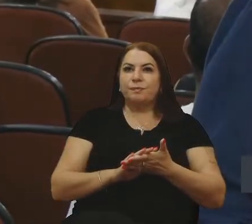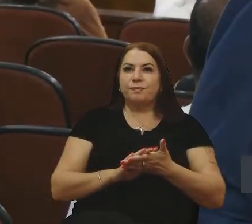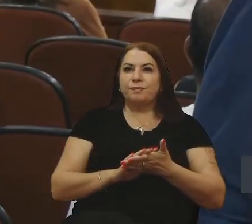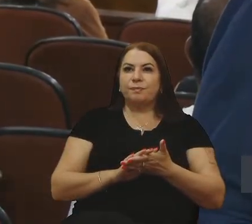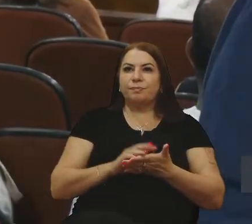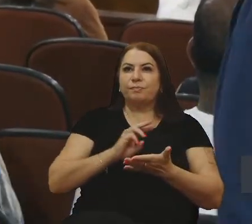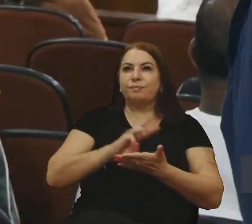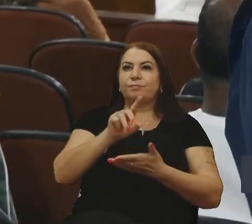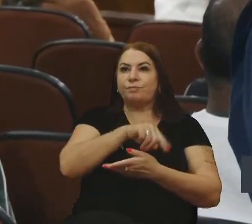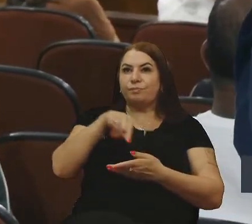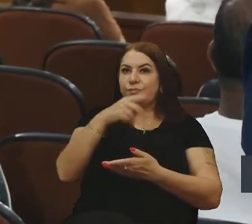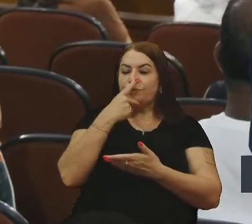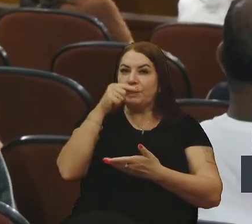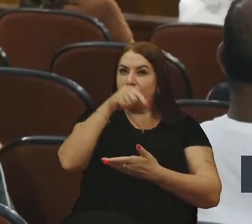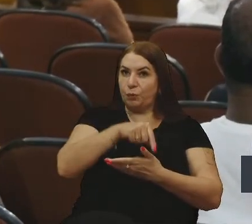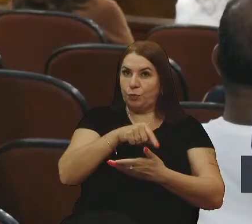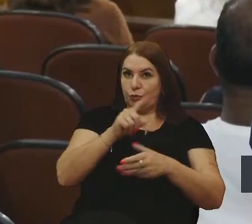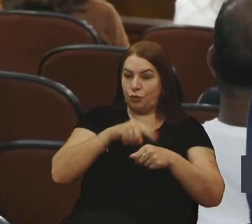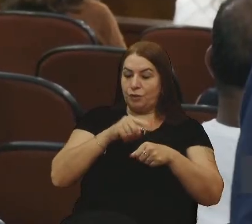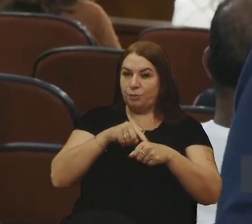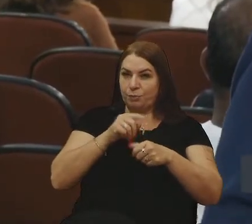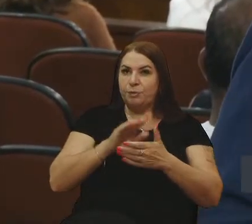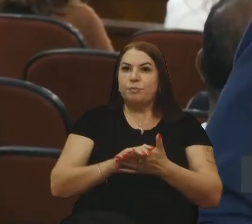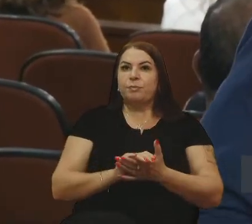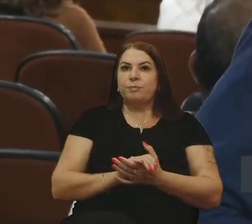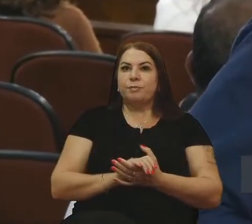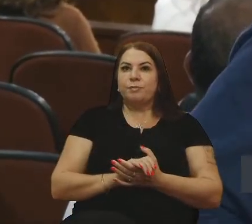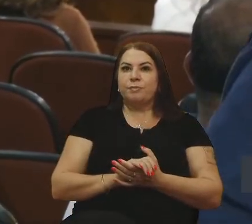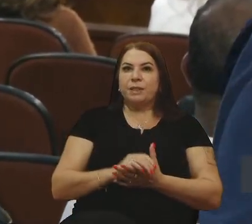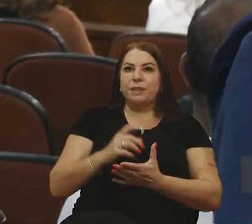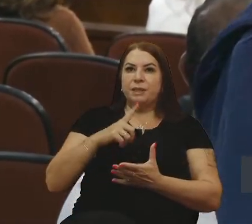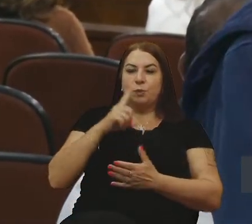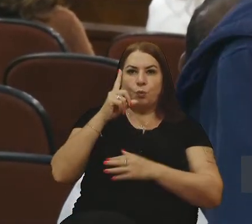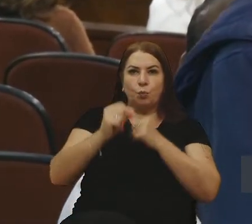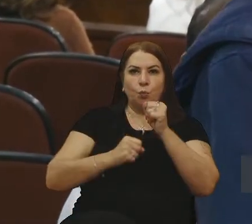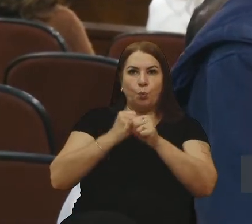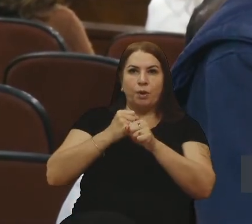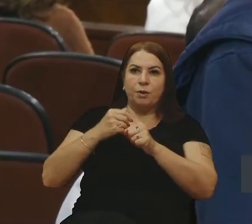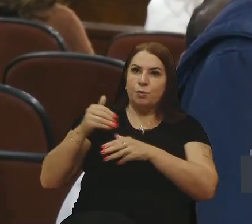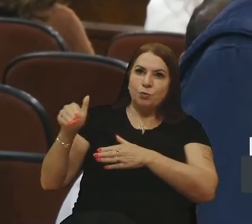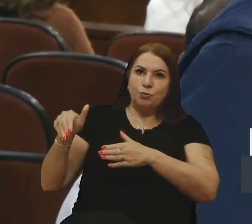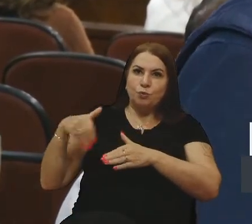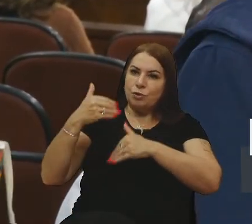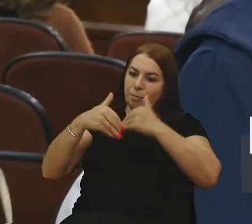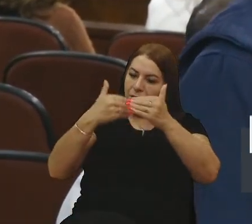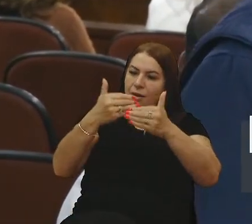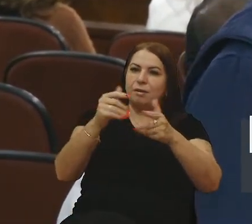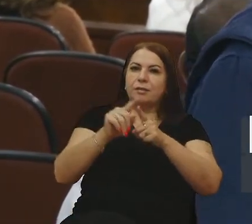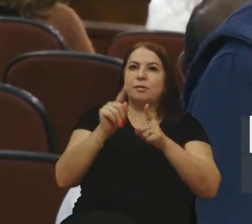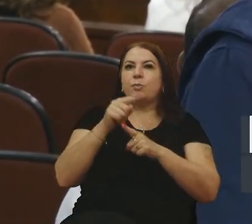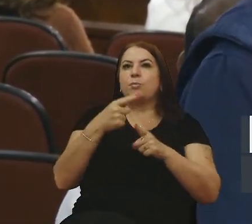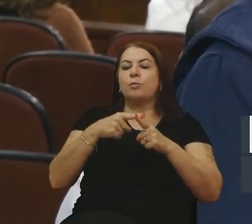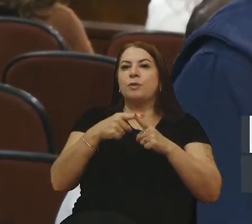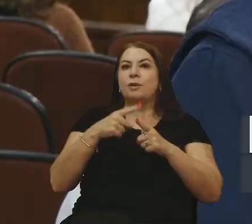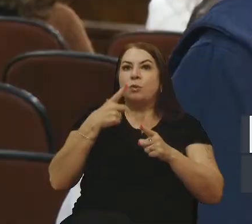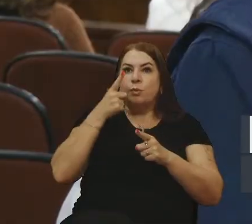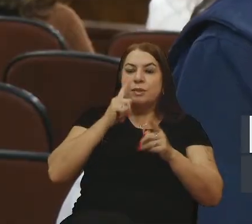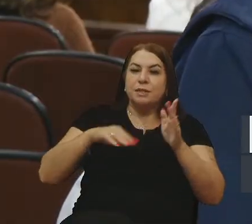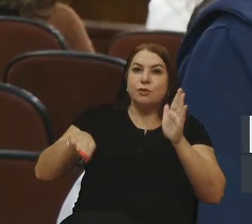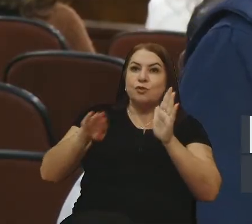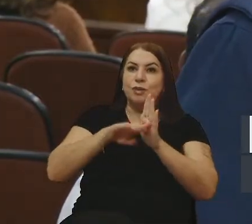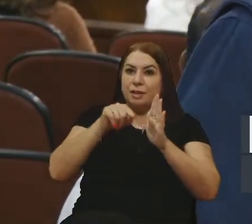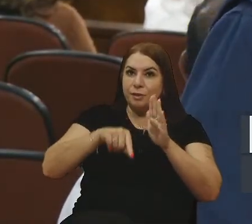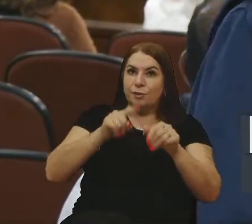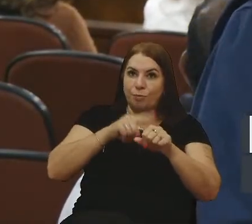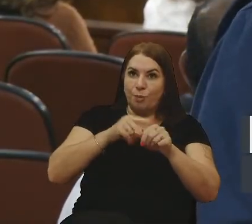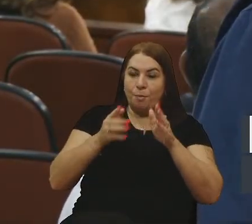gente diz, porque quando nós chegamos aqui neste momento, já tem um ano de caminhada. Um ano de caminhada para que nós pudéssemos chegar aqui neste